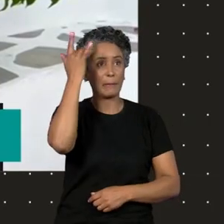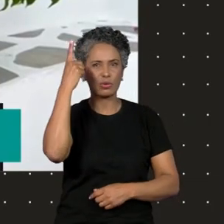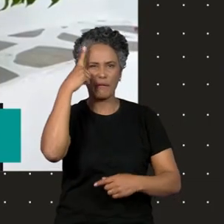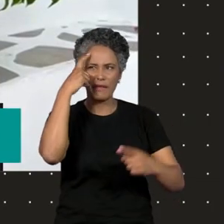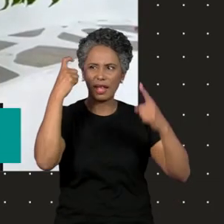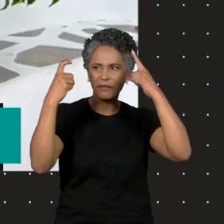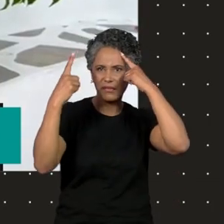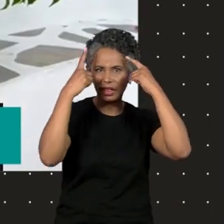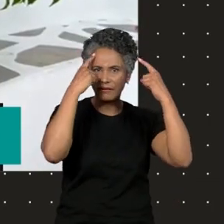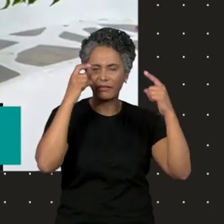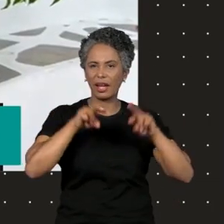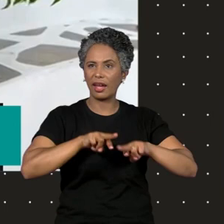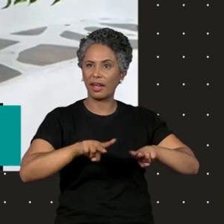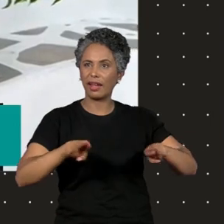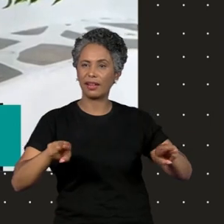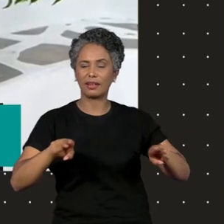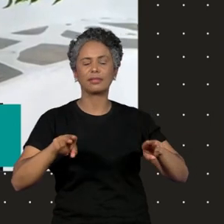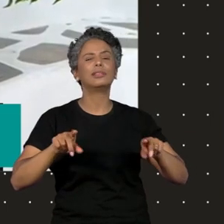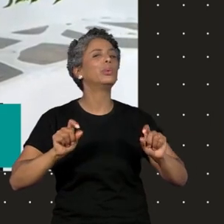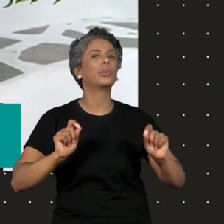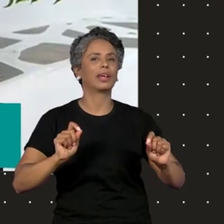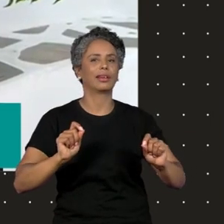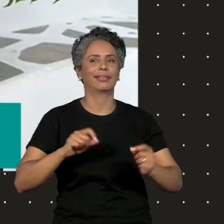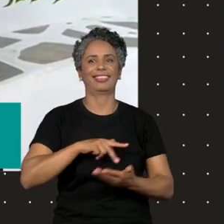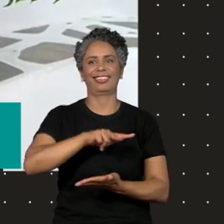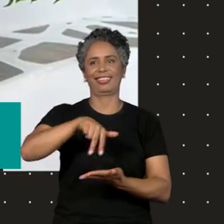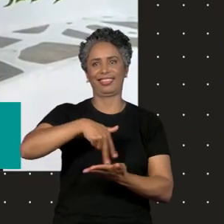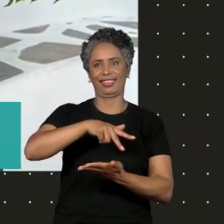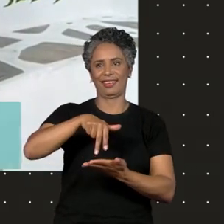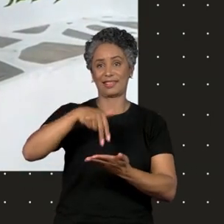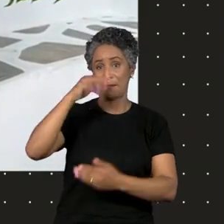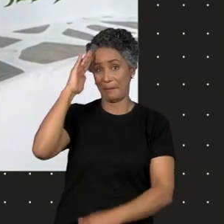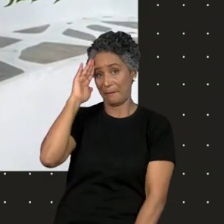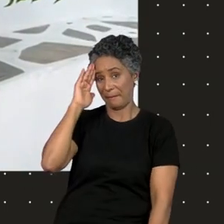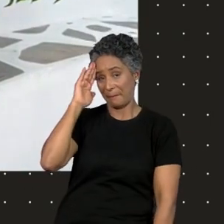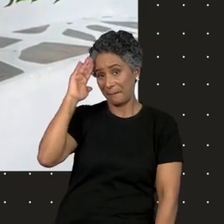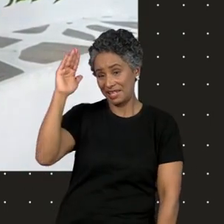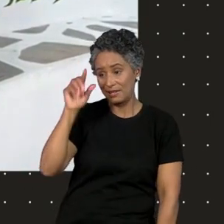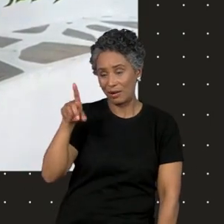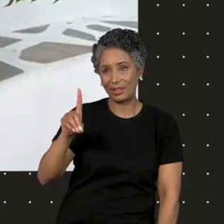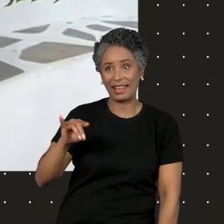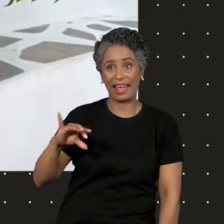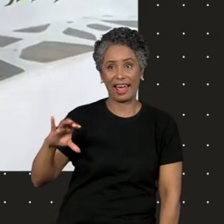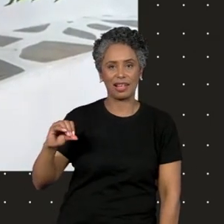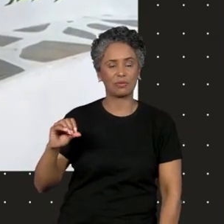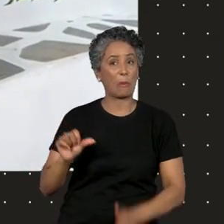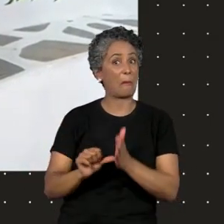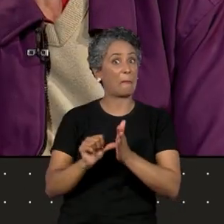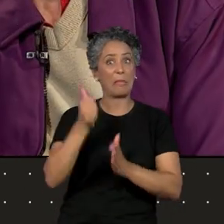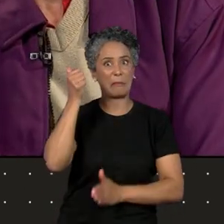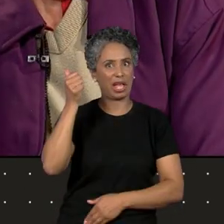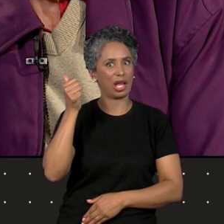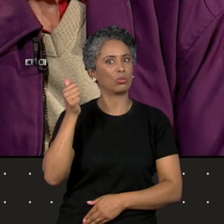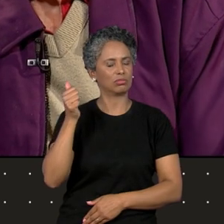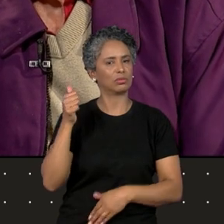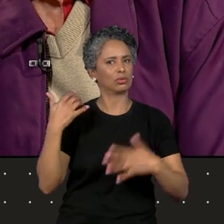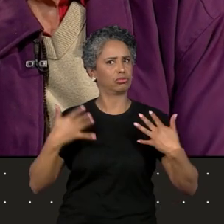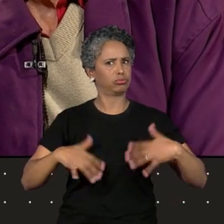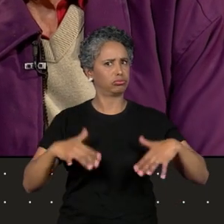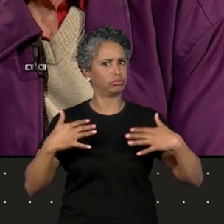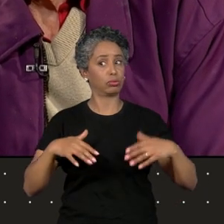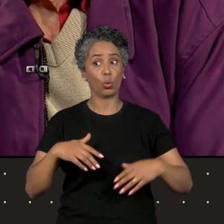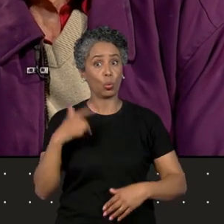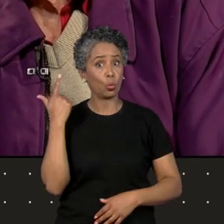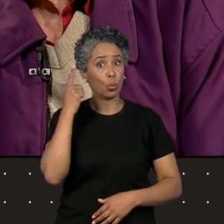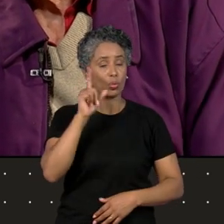o caminho, principalmente para a dança. No caso, Décio Otero é um pioneiro. Ele e Mari Candidale abriram